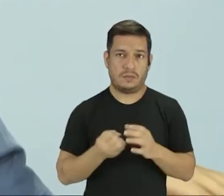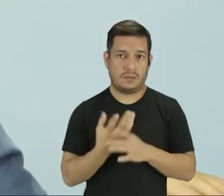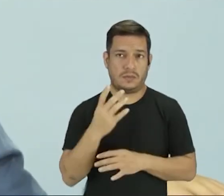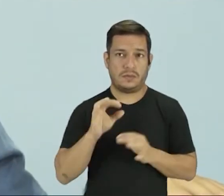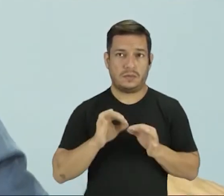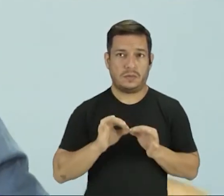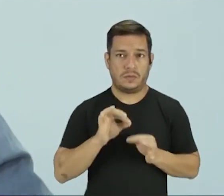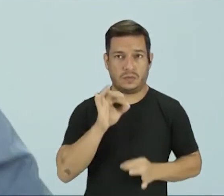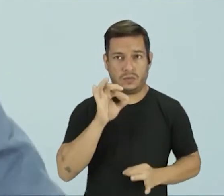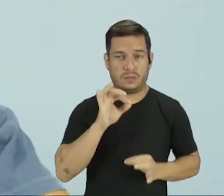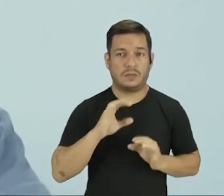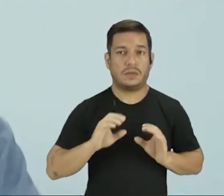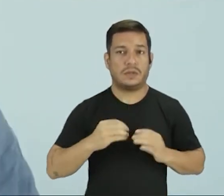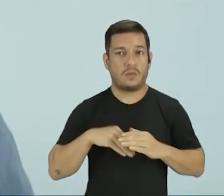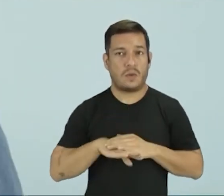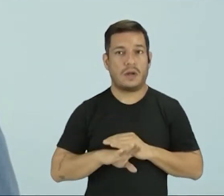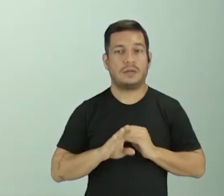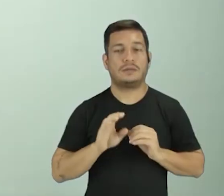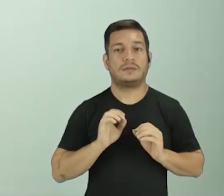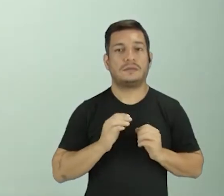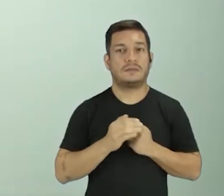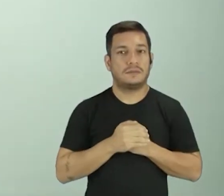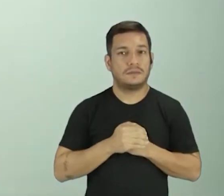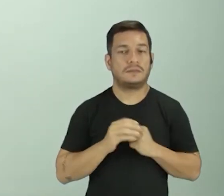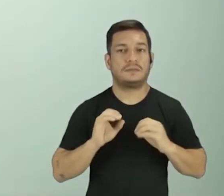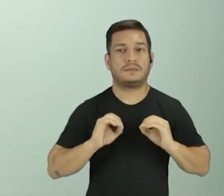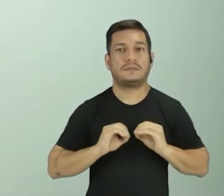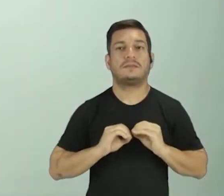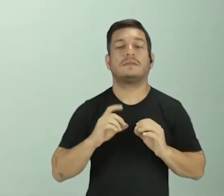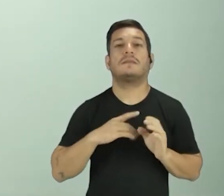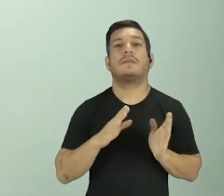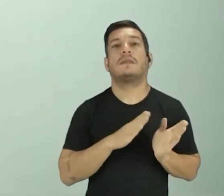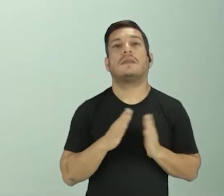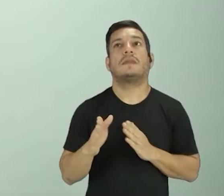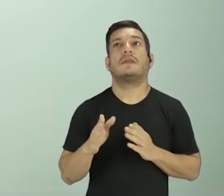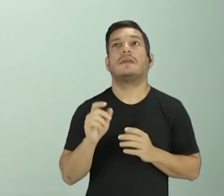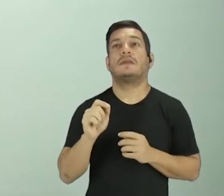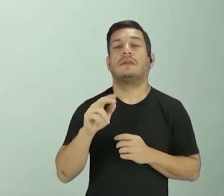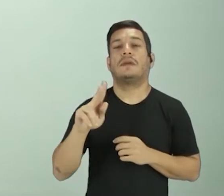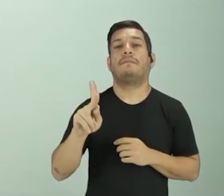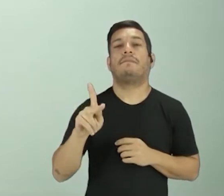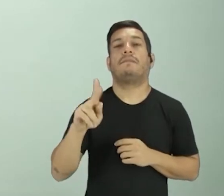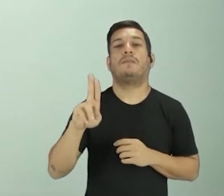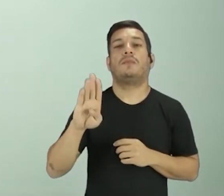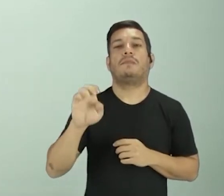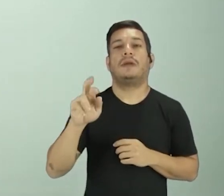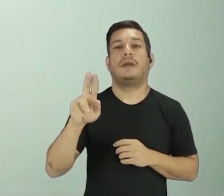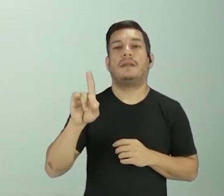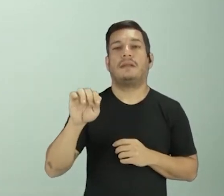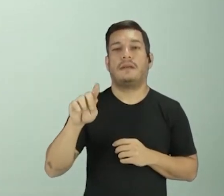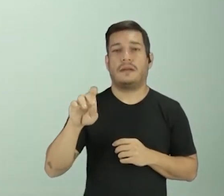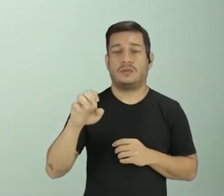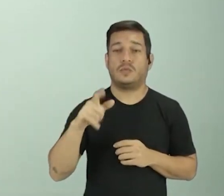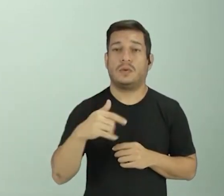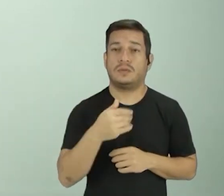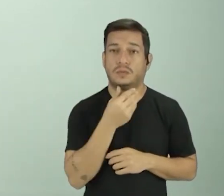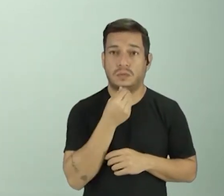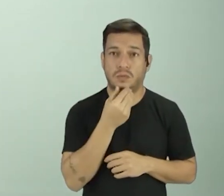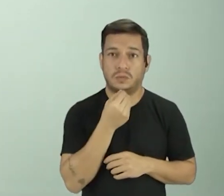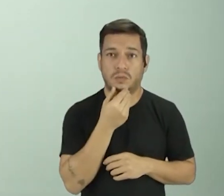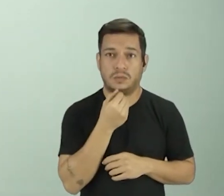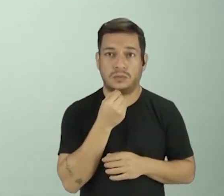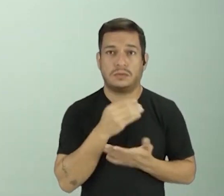ele é guardado no epidídimo. Todo esse processo ele vai acontecer naquele momento de puberdade, né? Então, quando o